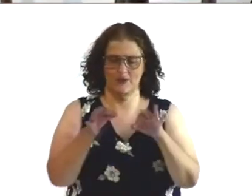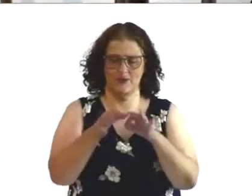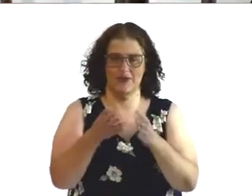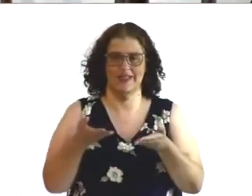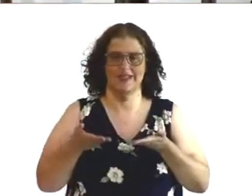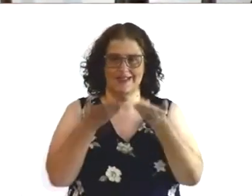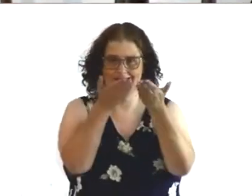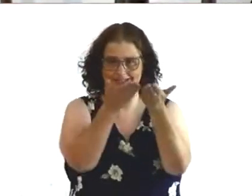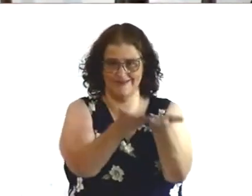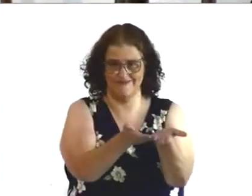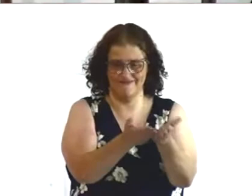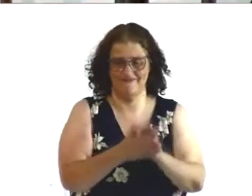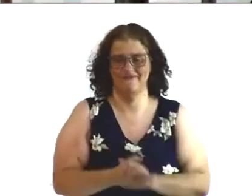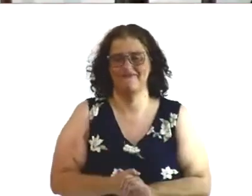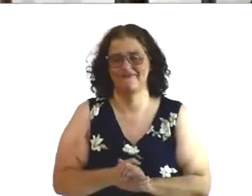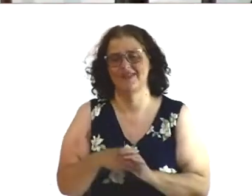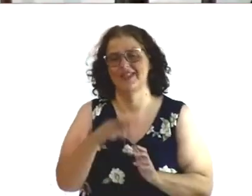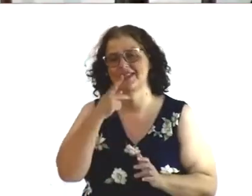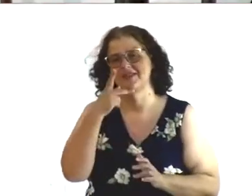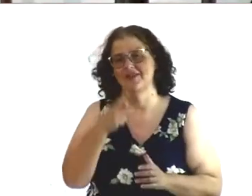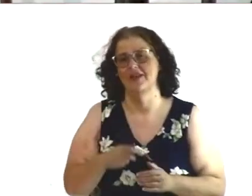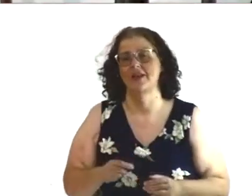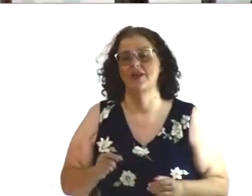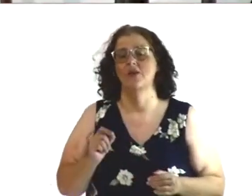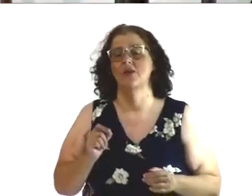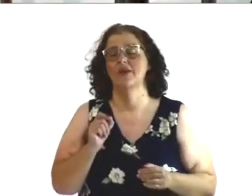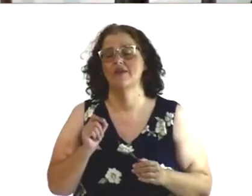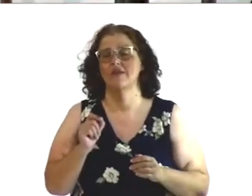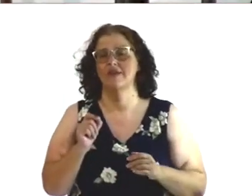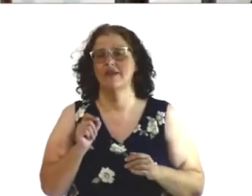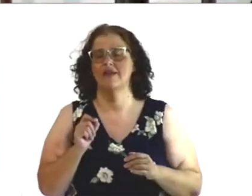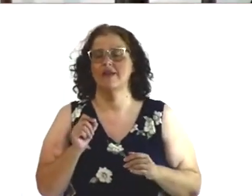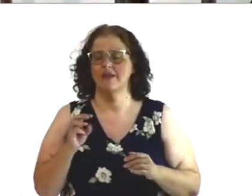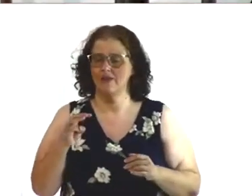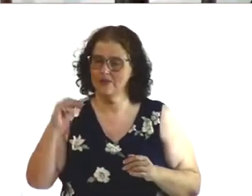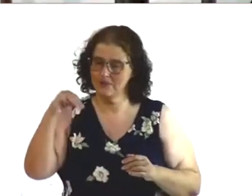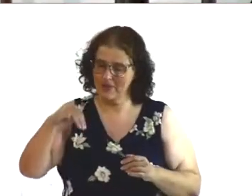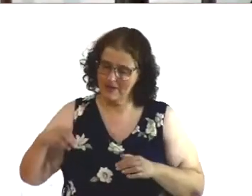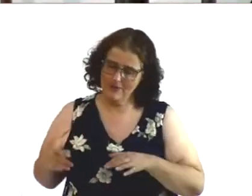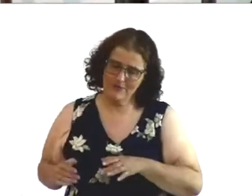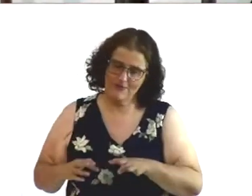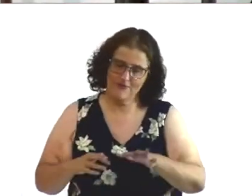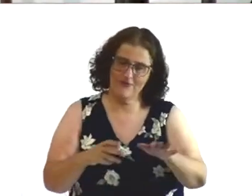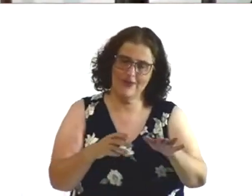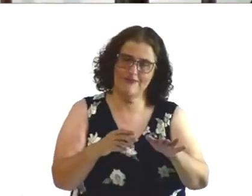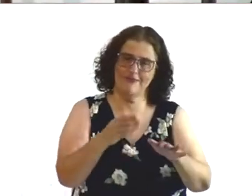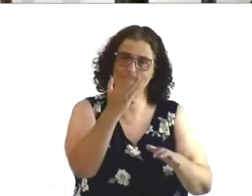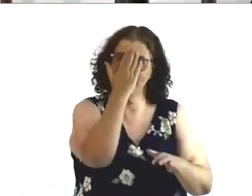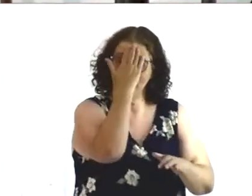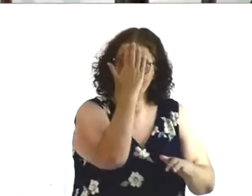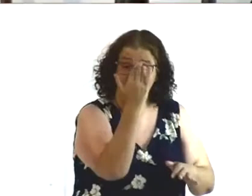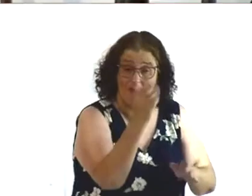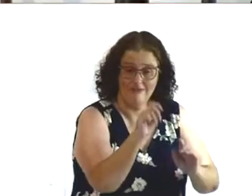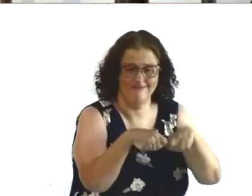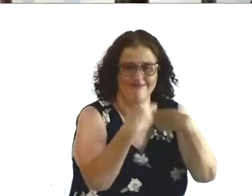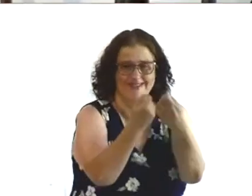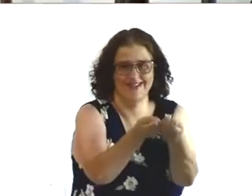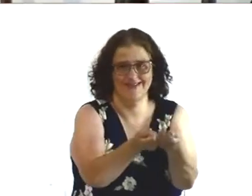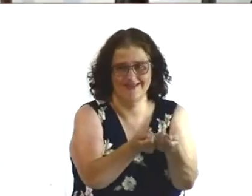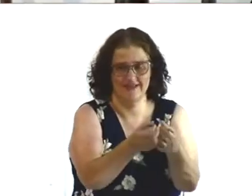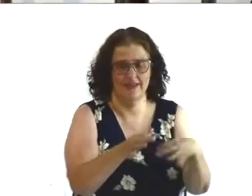os adoradores vieram fazer, na verdade, né? Eles vieram para honrar o rei. E